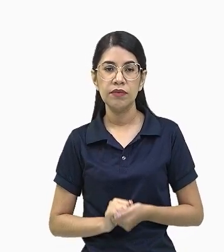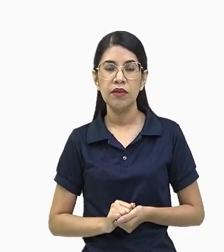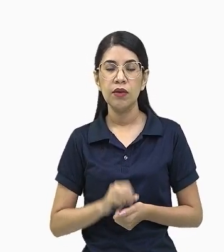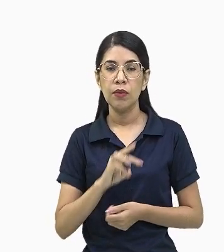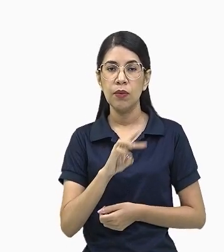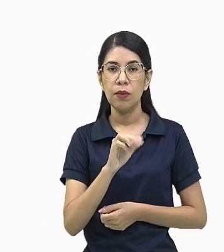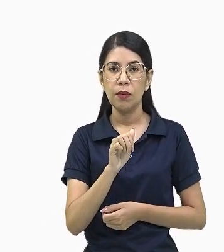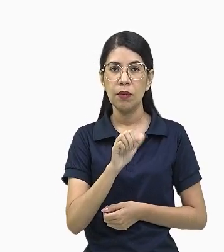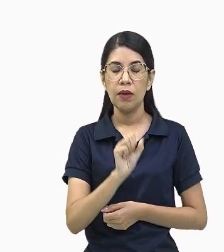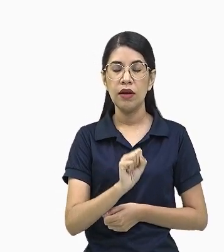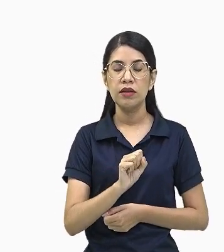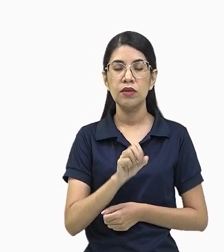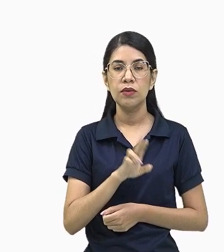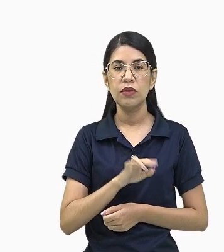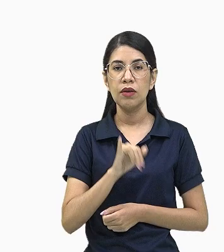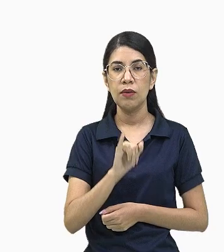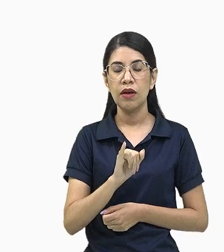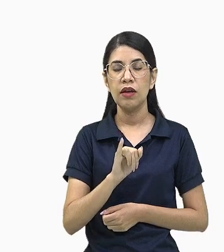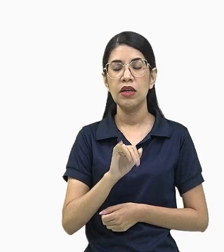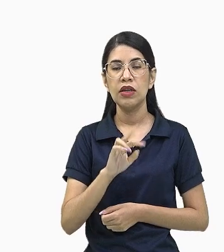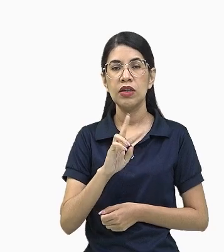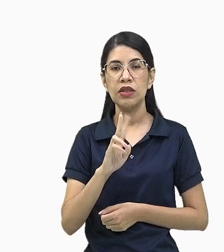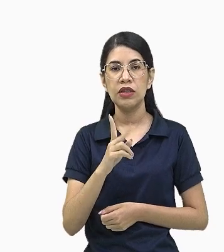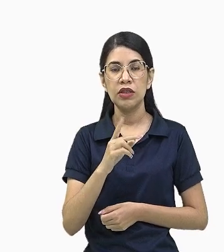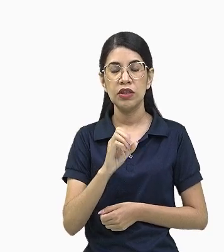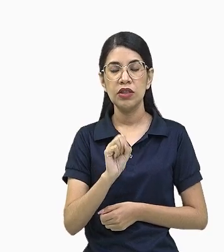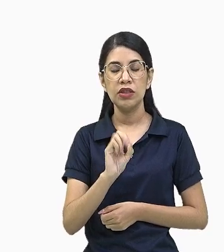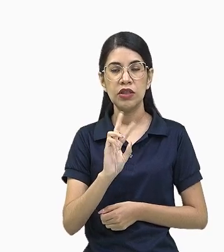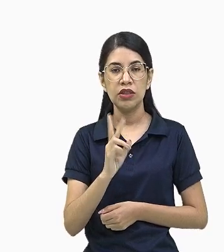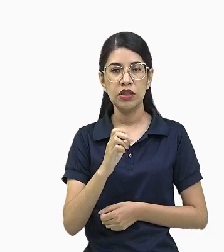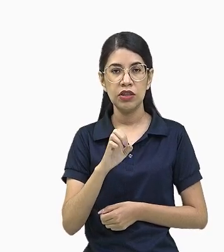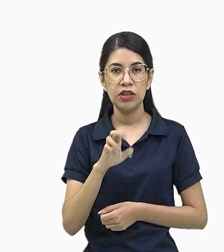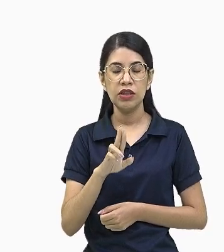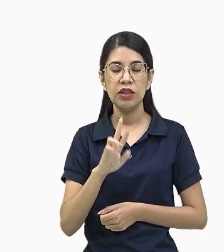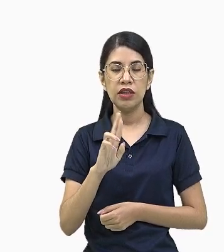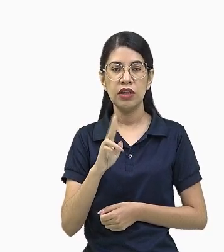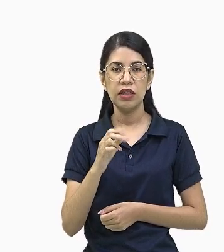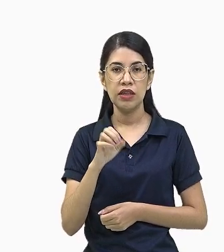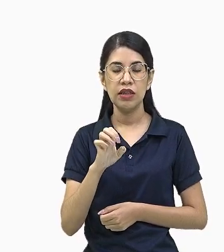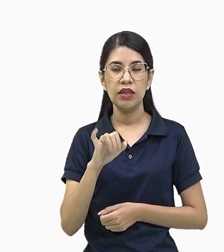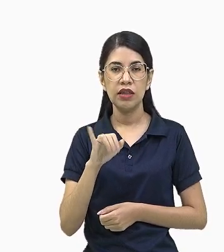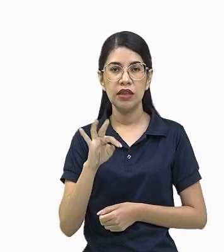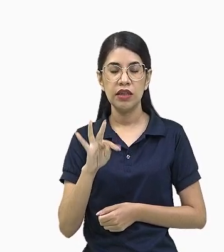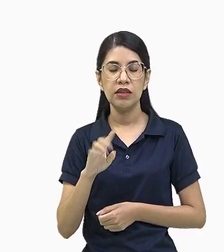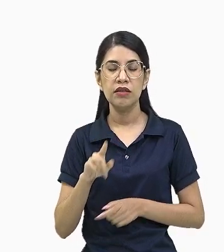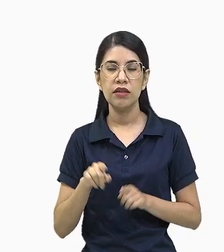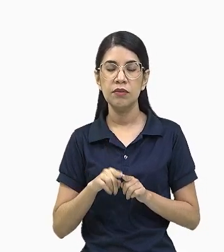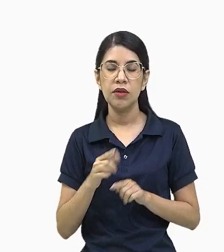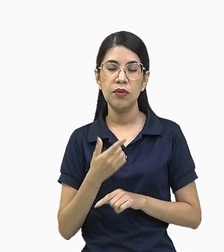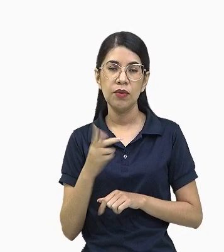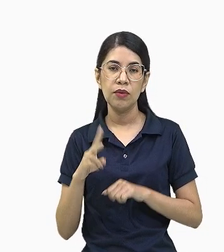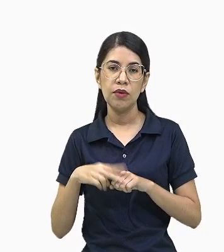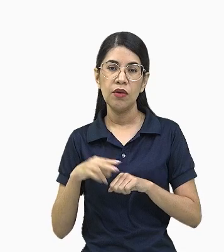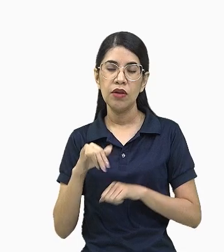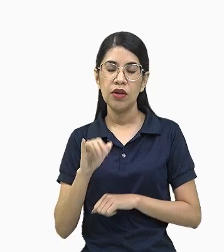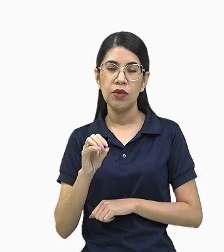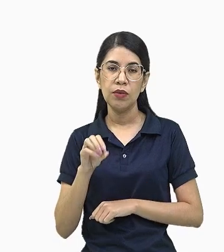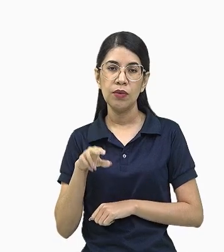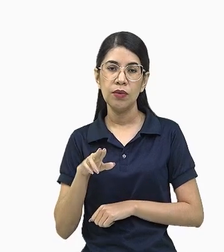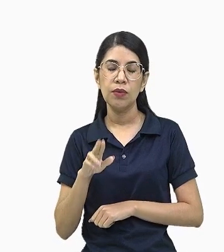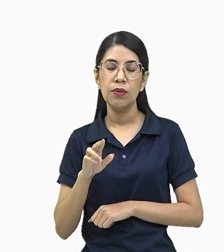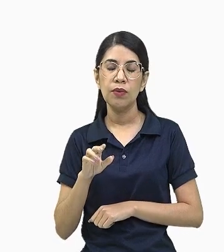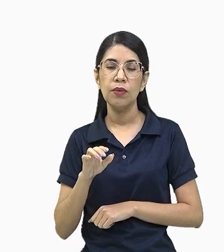utilizar com I, he, she, it, e com os outros pronomes, they, we, você vai